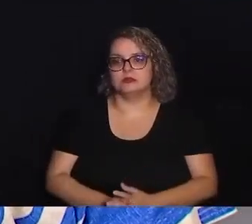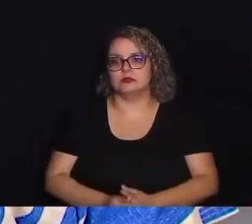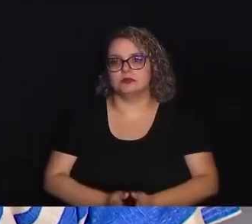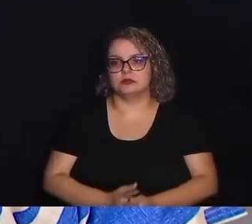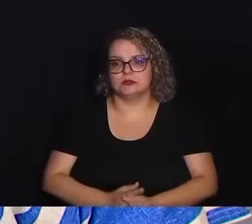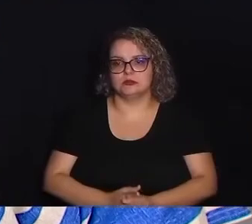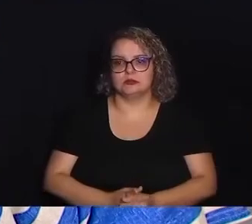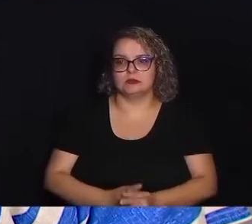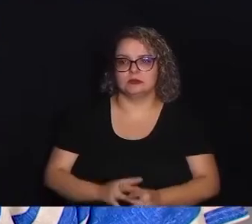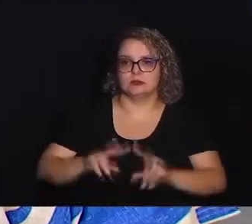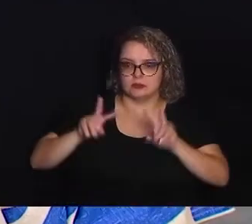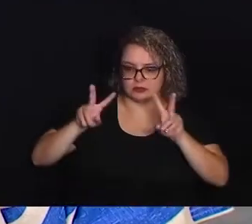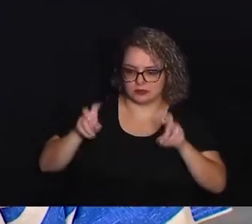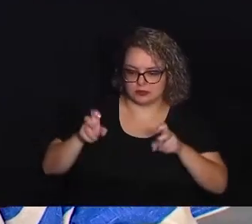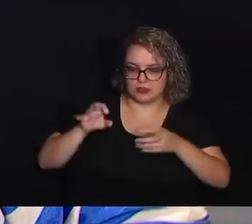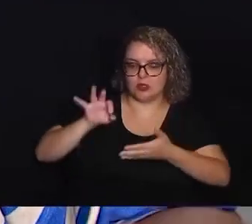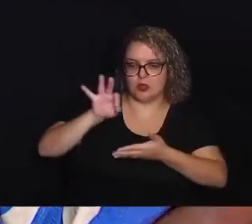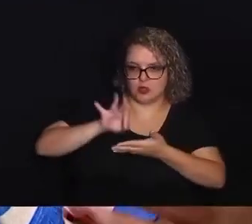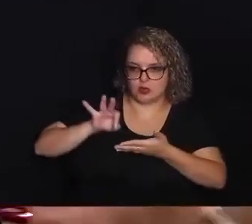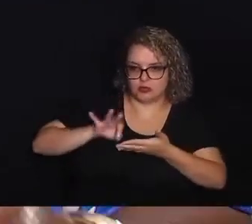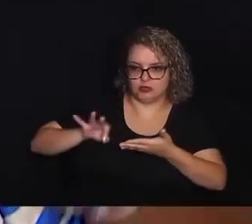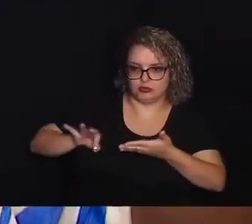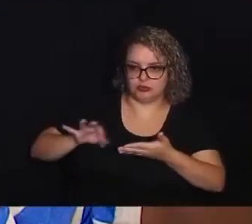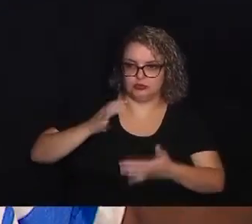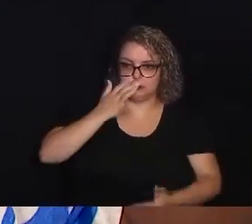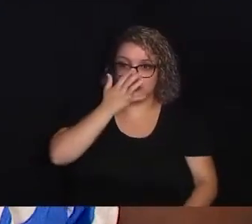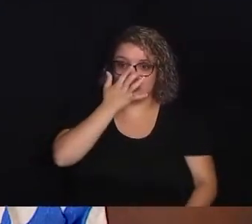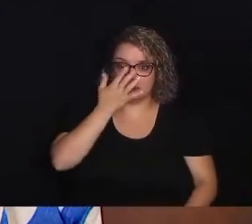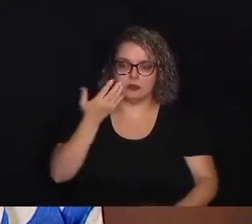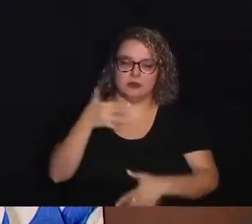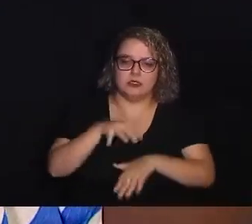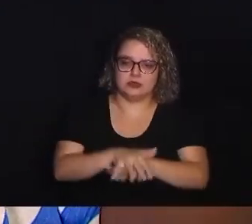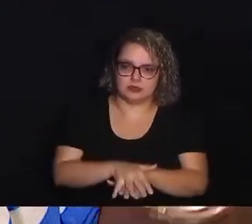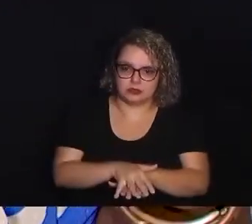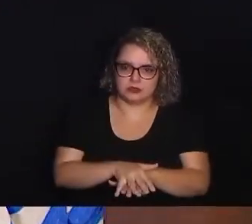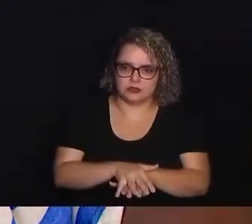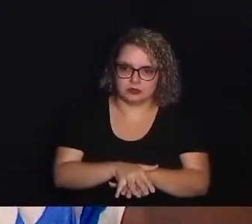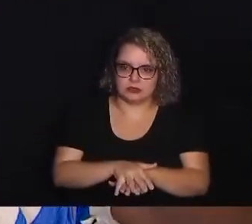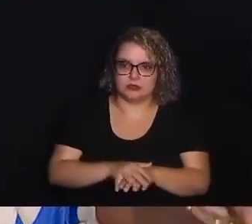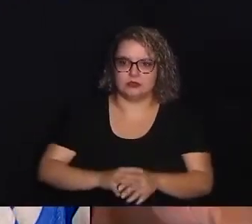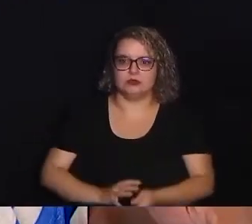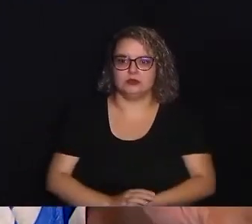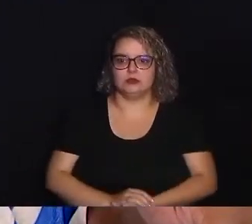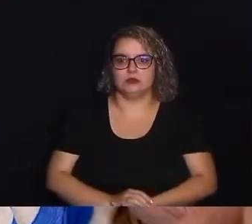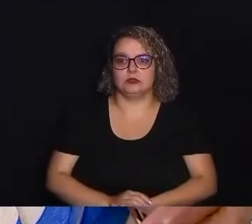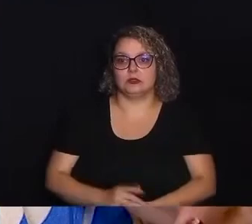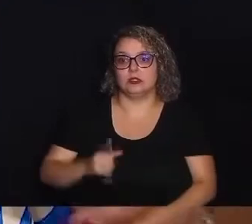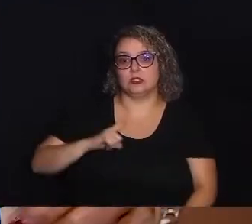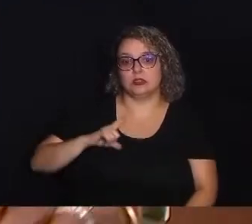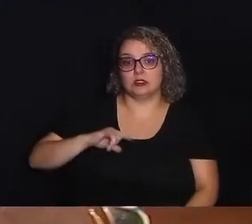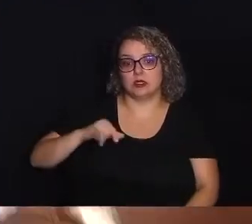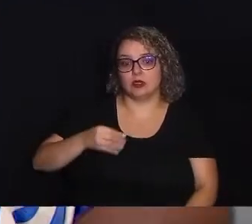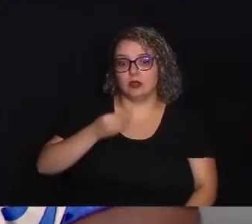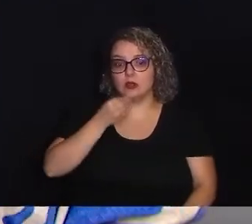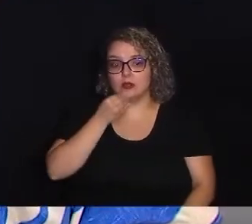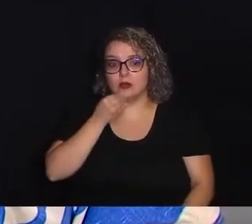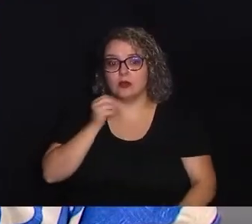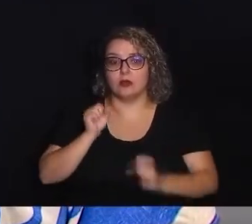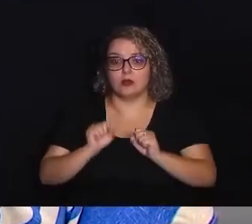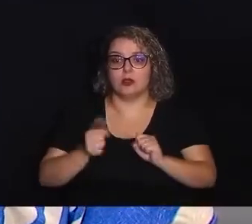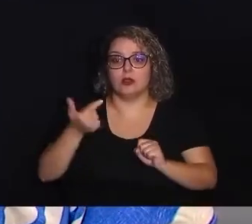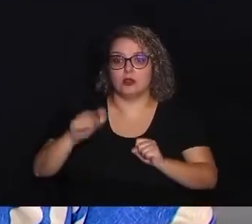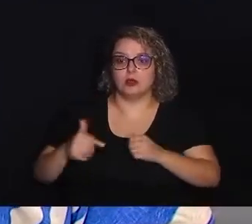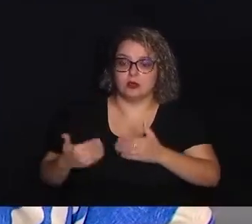que ela seja corrigida né corrigida mas inserida e que ela tenha a